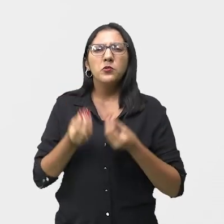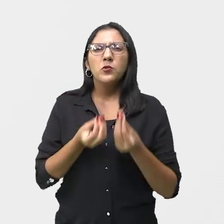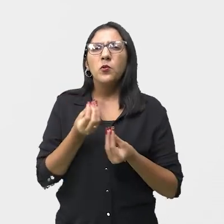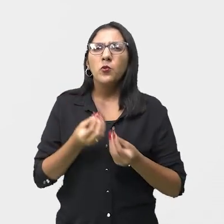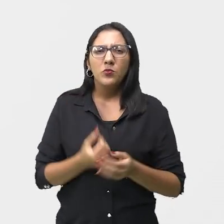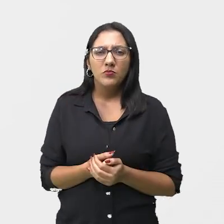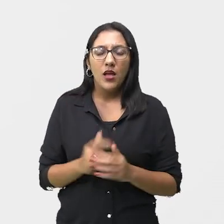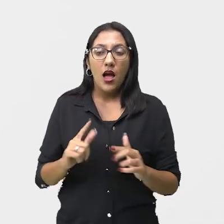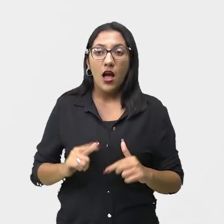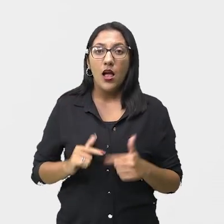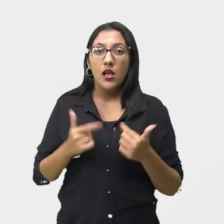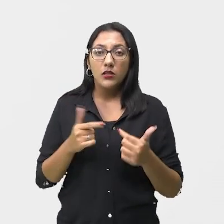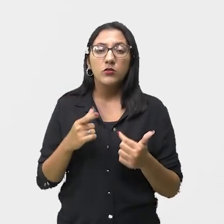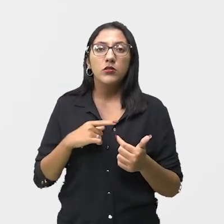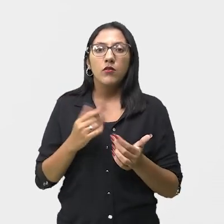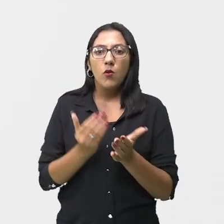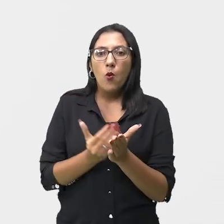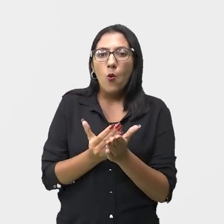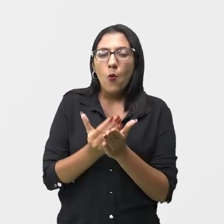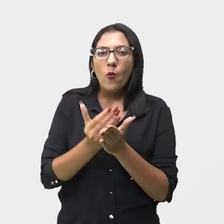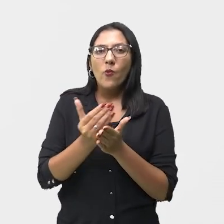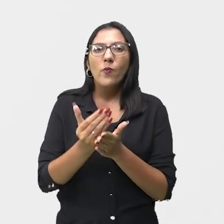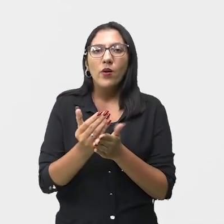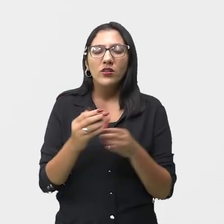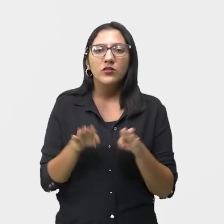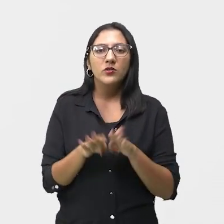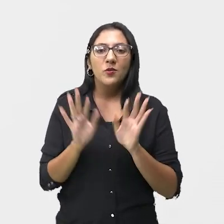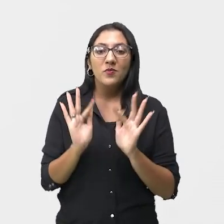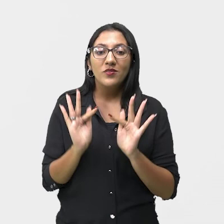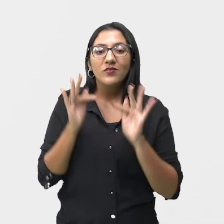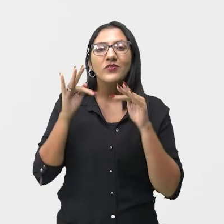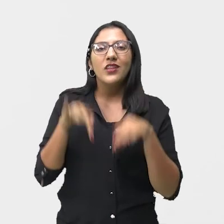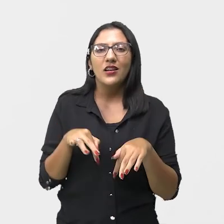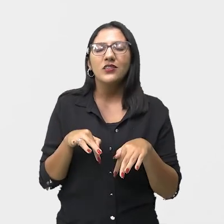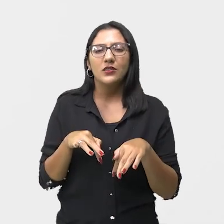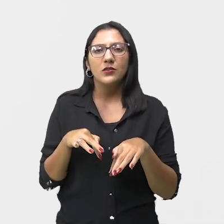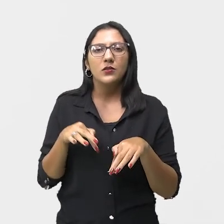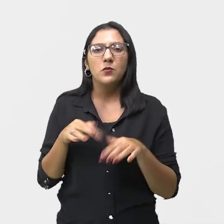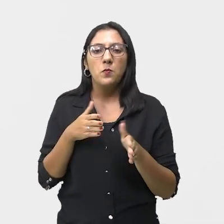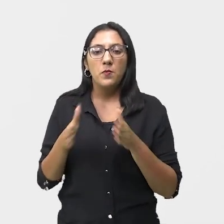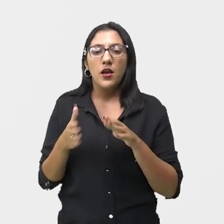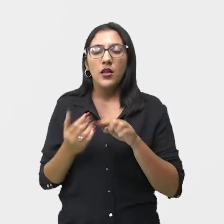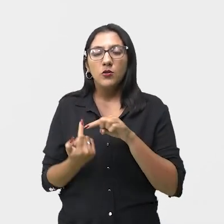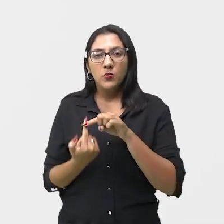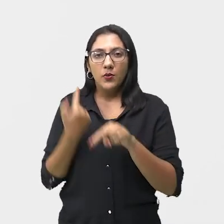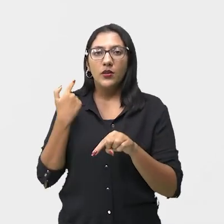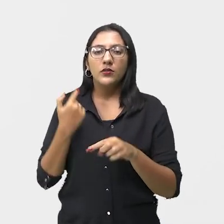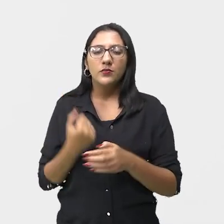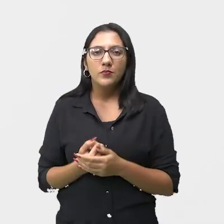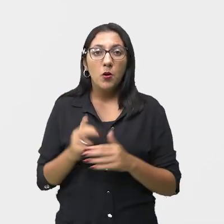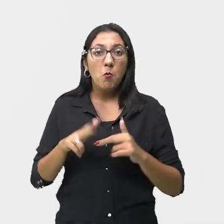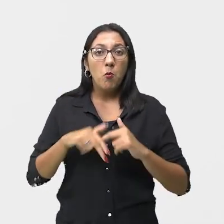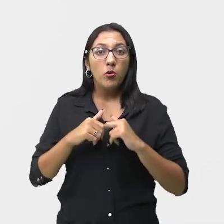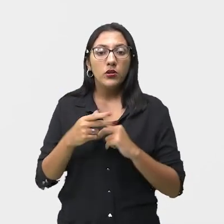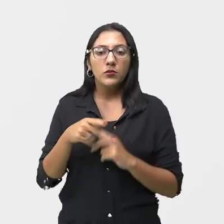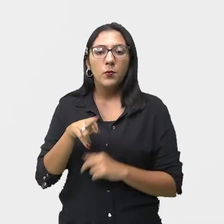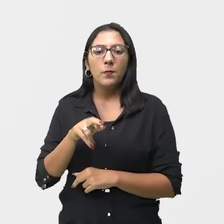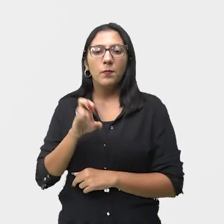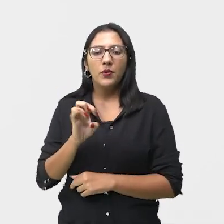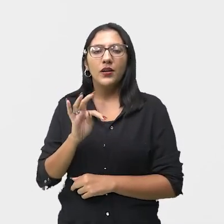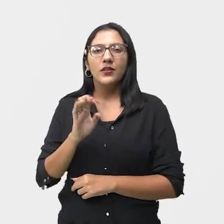as ações começaram e terminaram no passado. Então, por isso, o pretérito